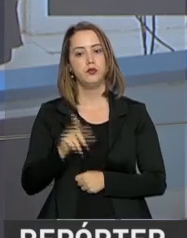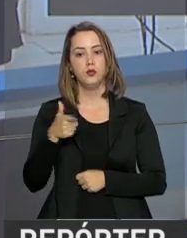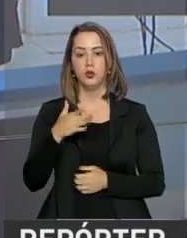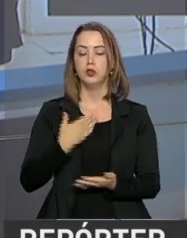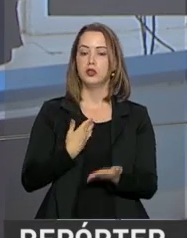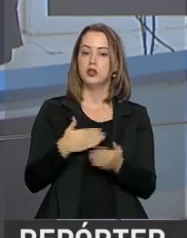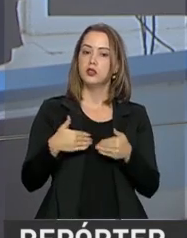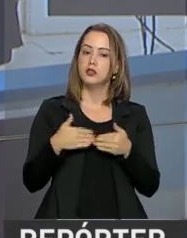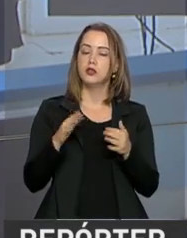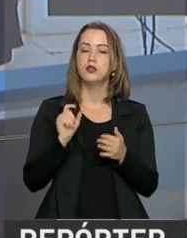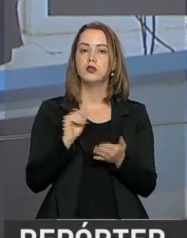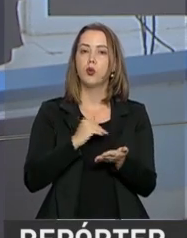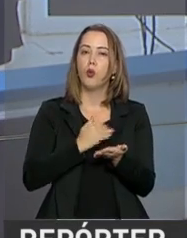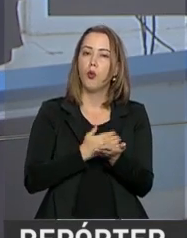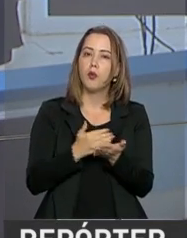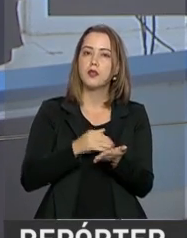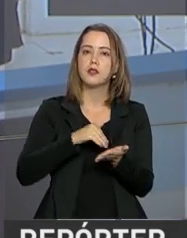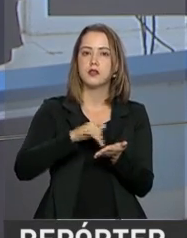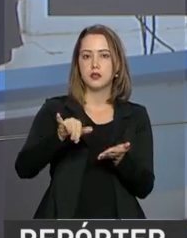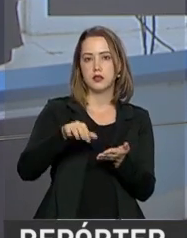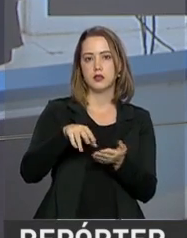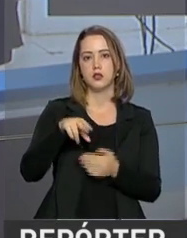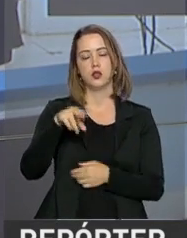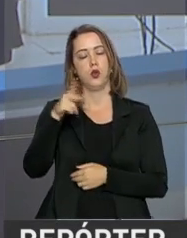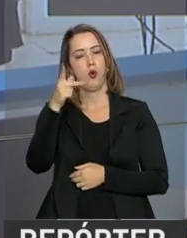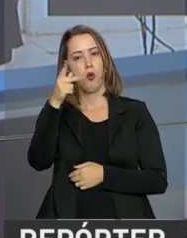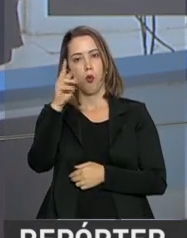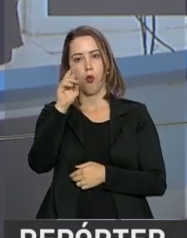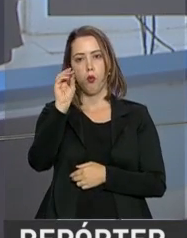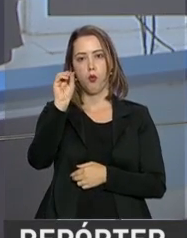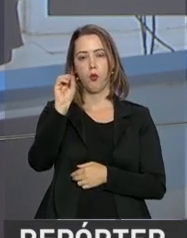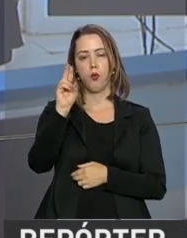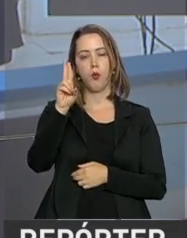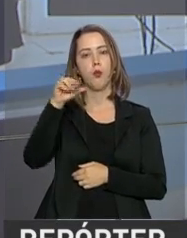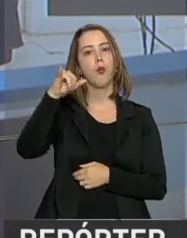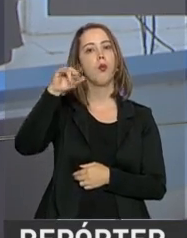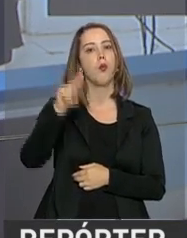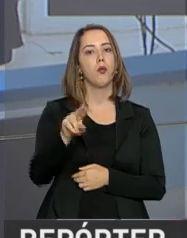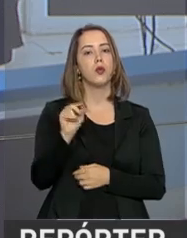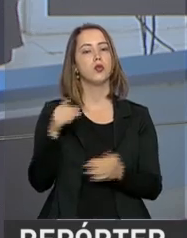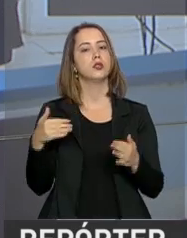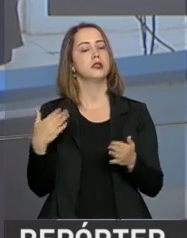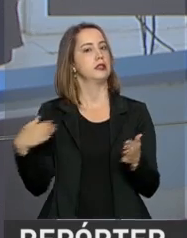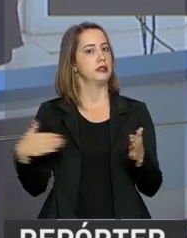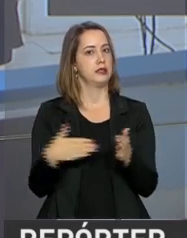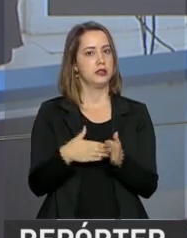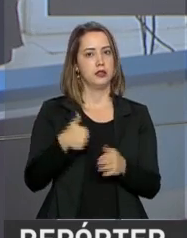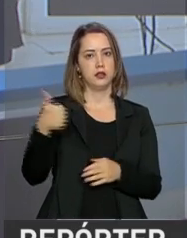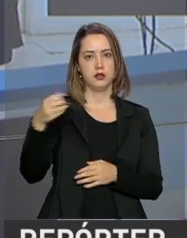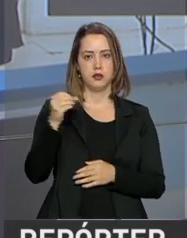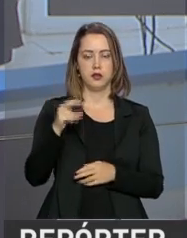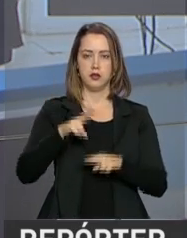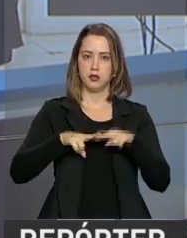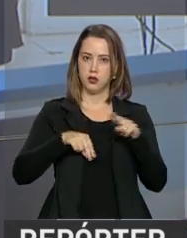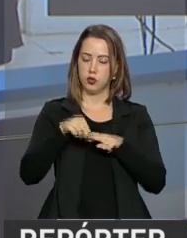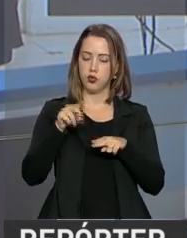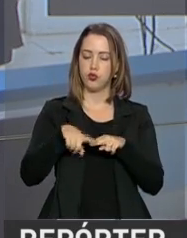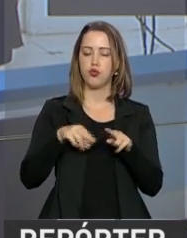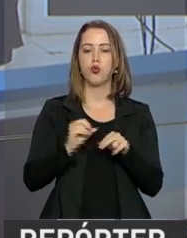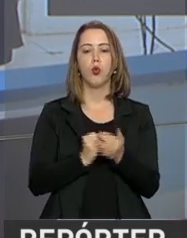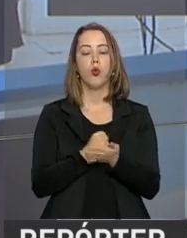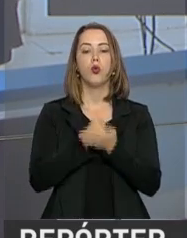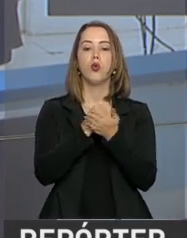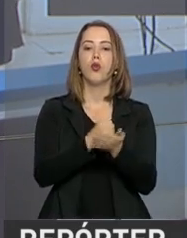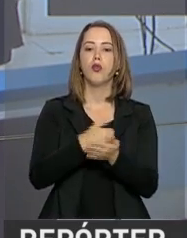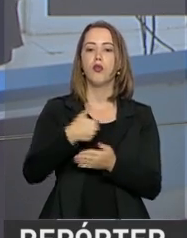estão abertas as inscrições para o programa Universidade para Todos o prazo vai até 10 de junho o proun oferece nesta edição mais